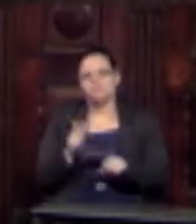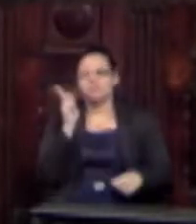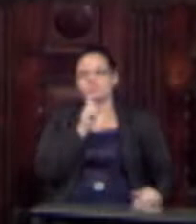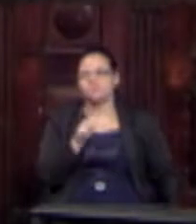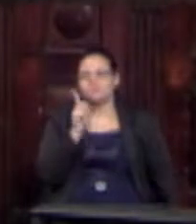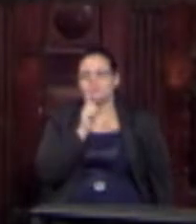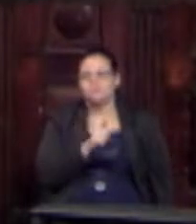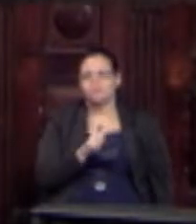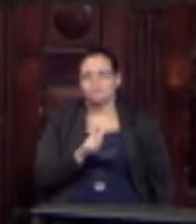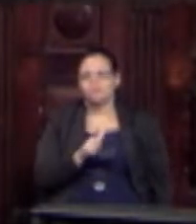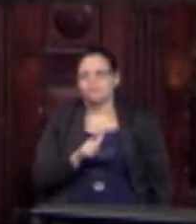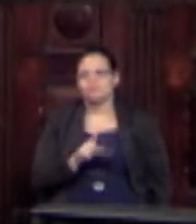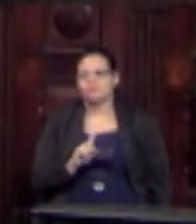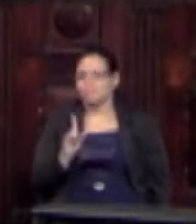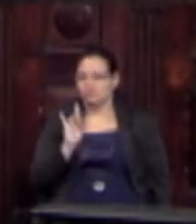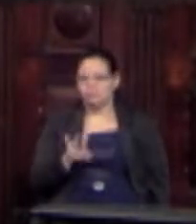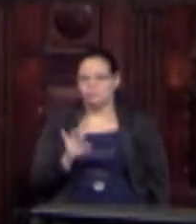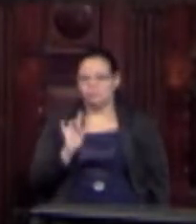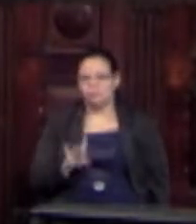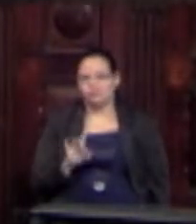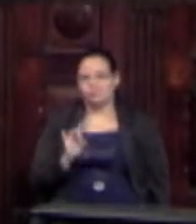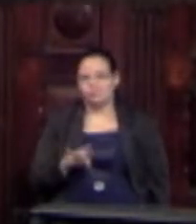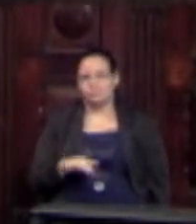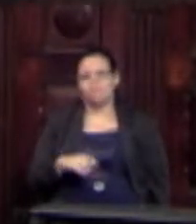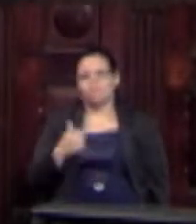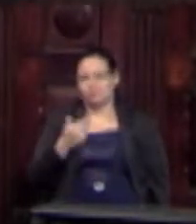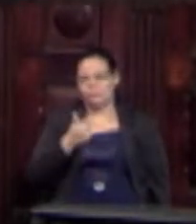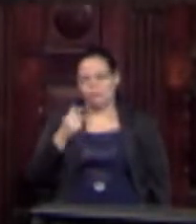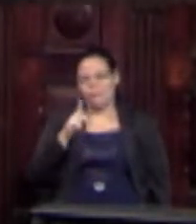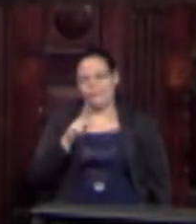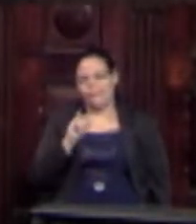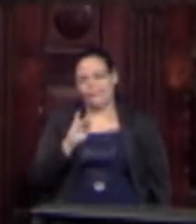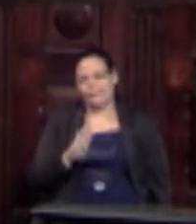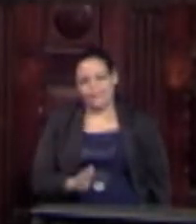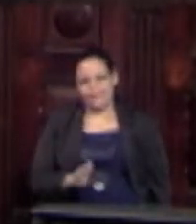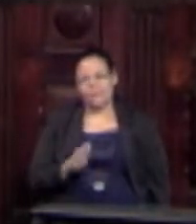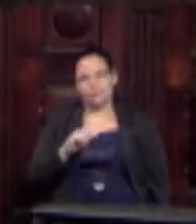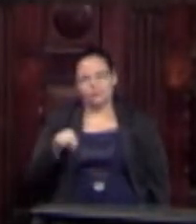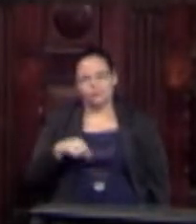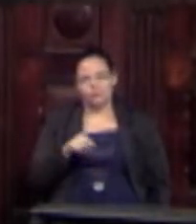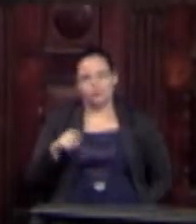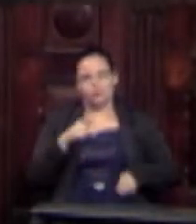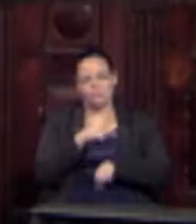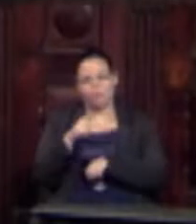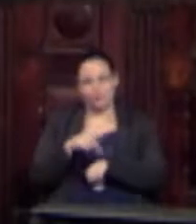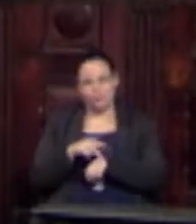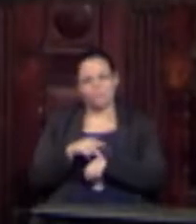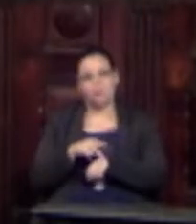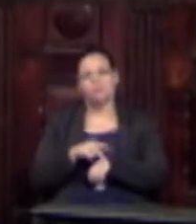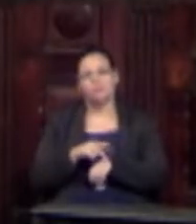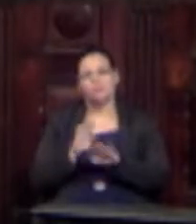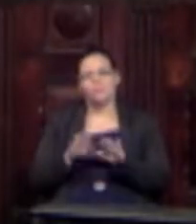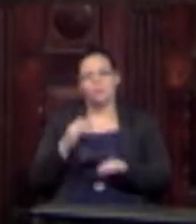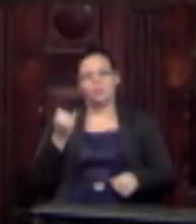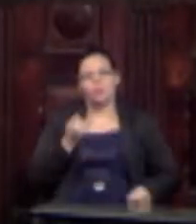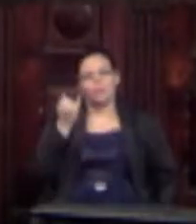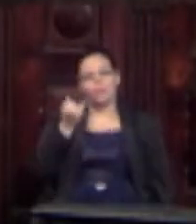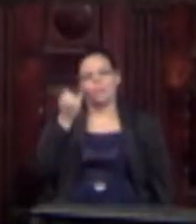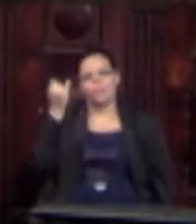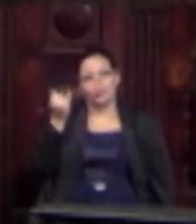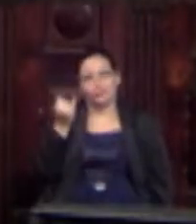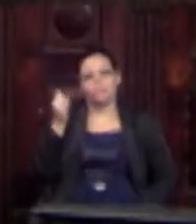recupere. Não somente porque é o segundo PIB do nosso país, é pela